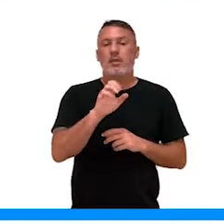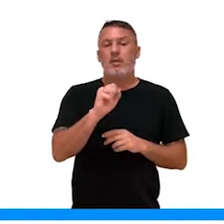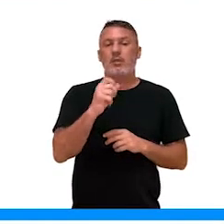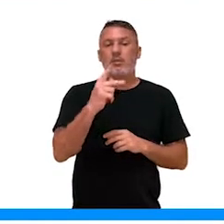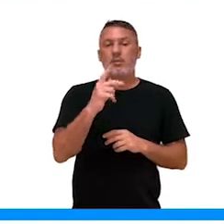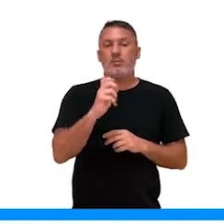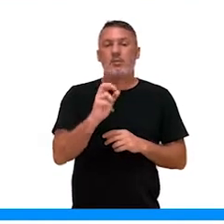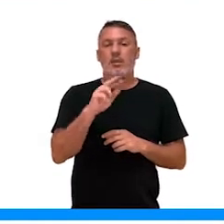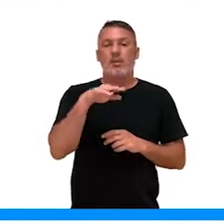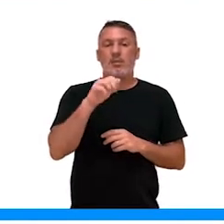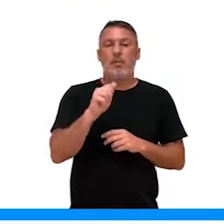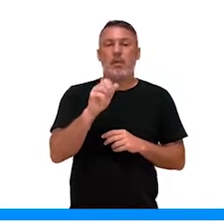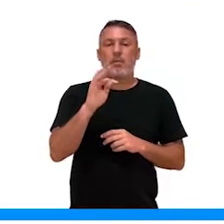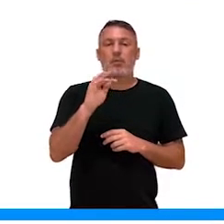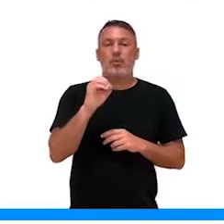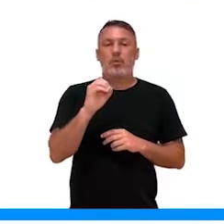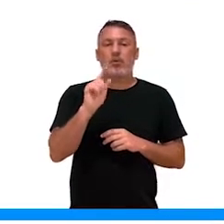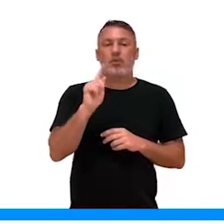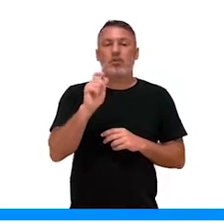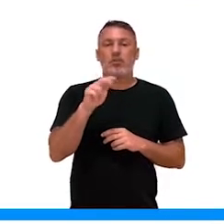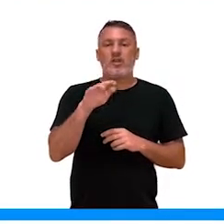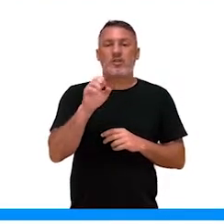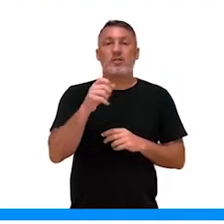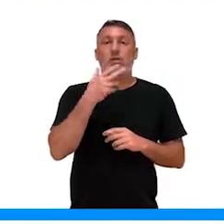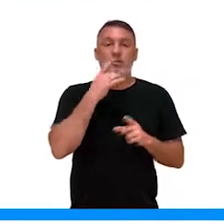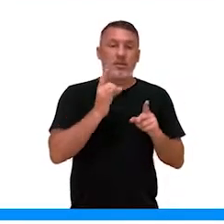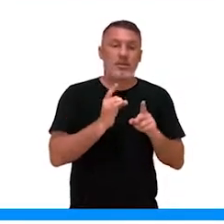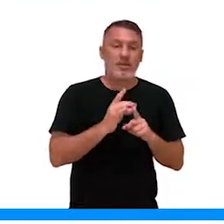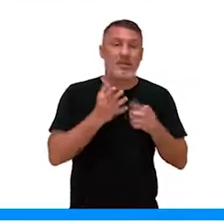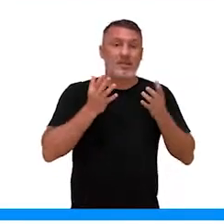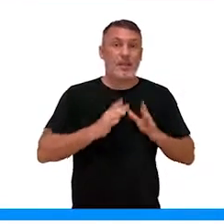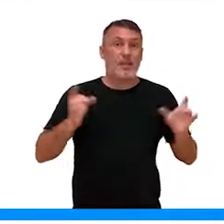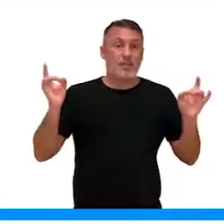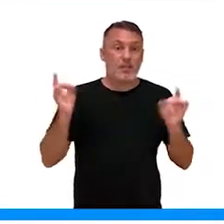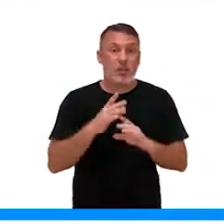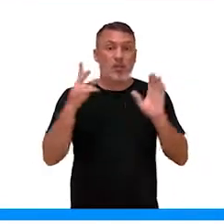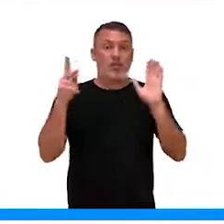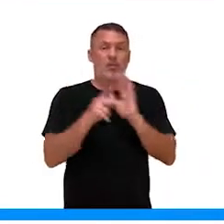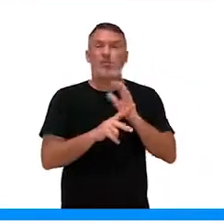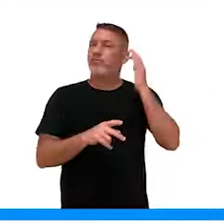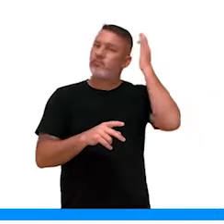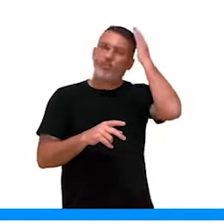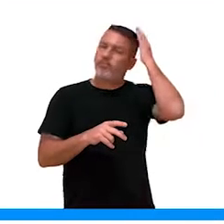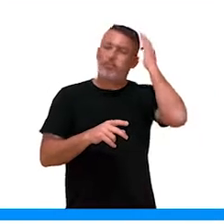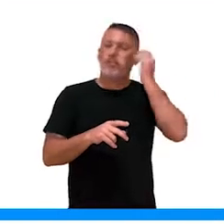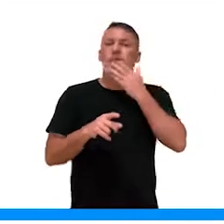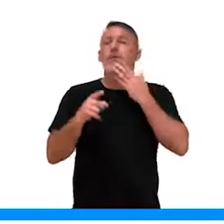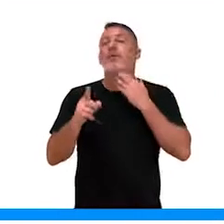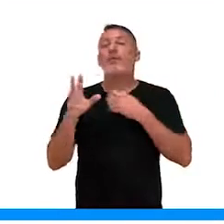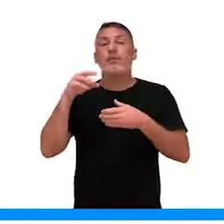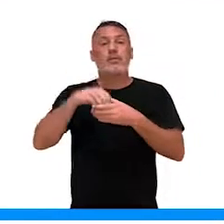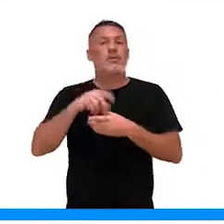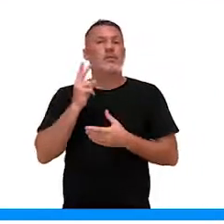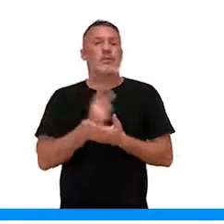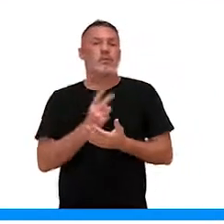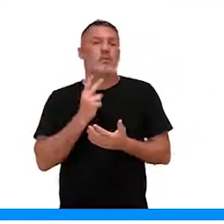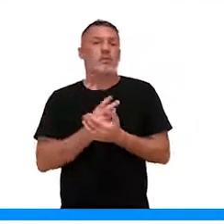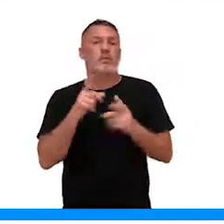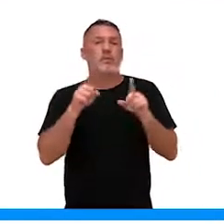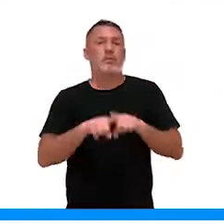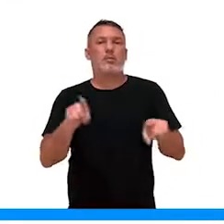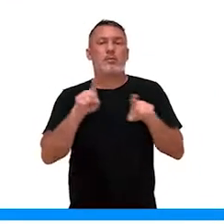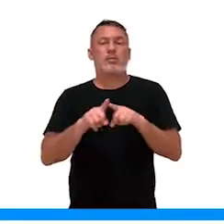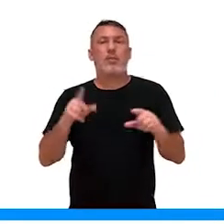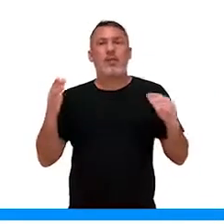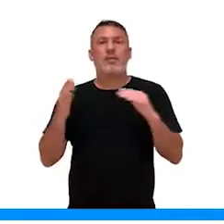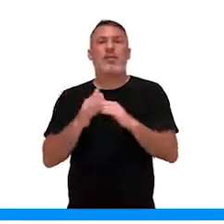de espermatogênese, os homens não nascem com os espermatozoides prontos. Pelo contrário, eles produzem esses